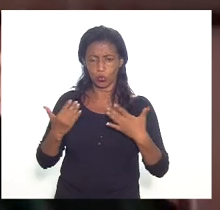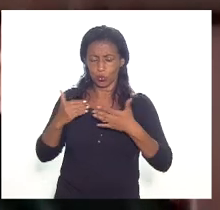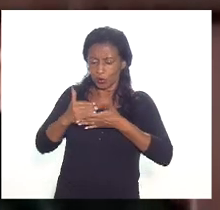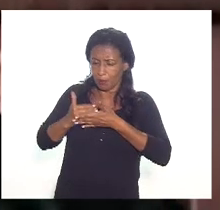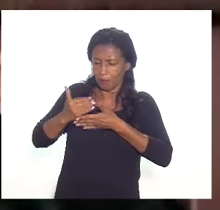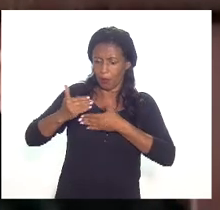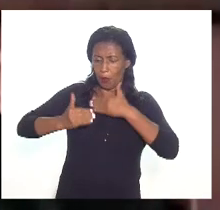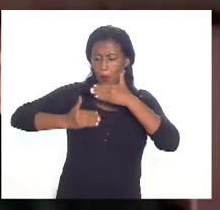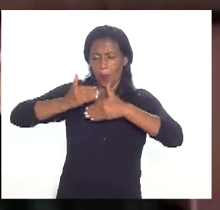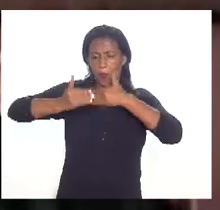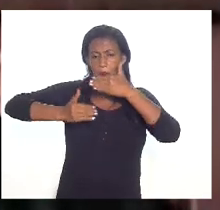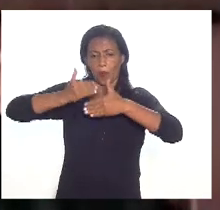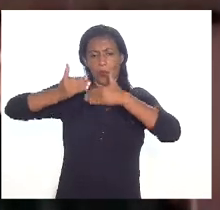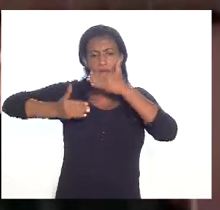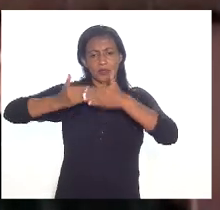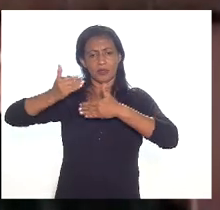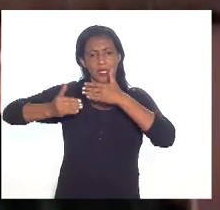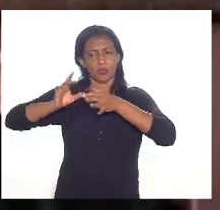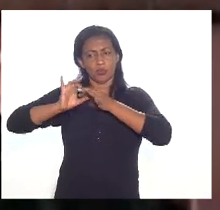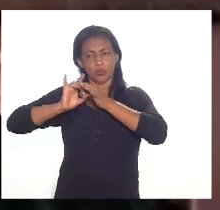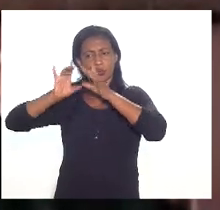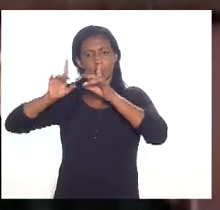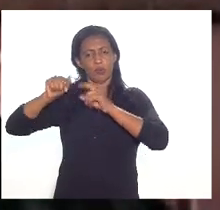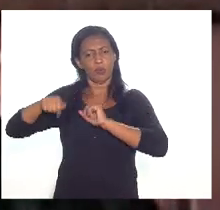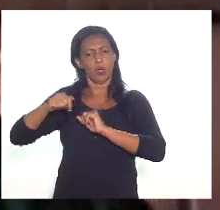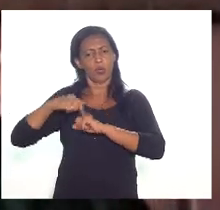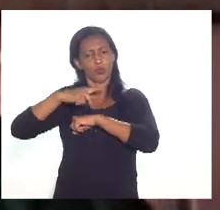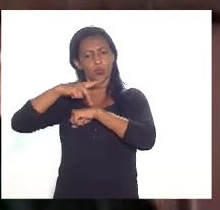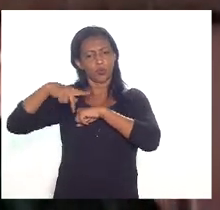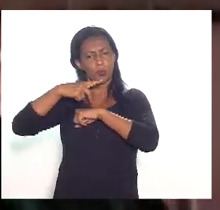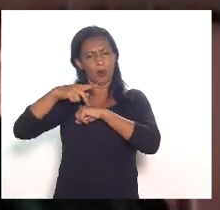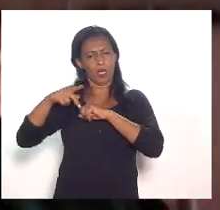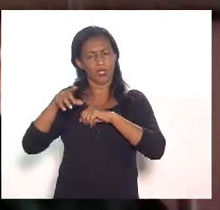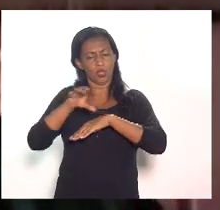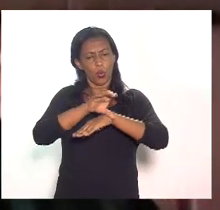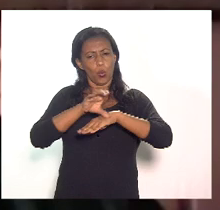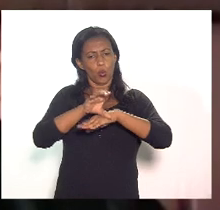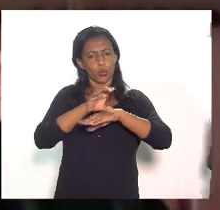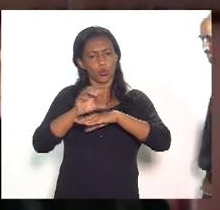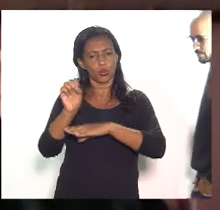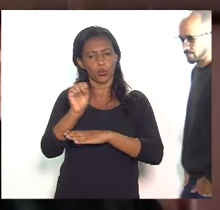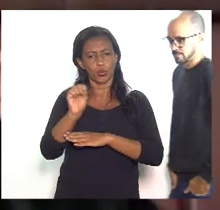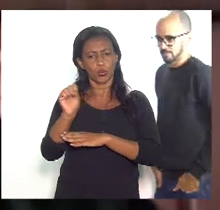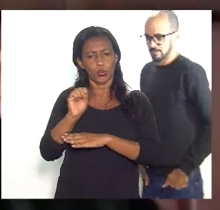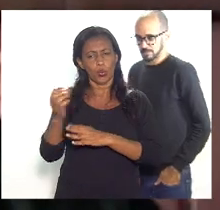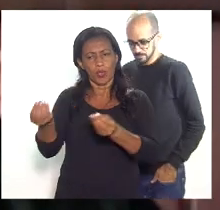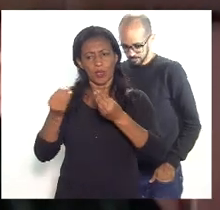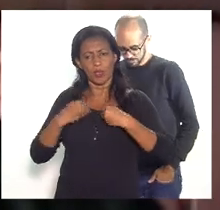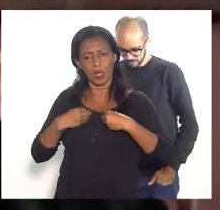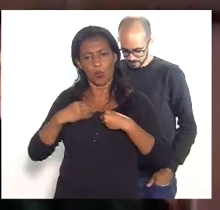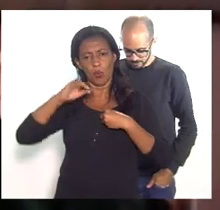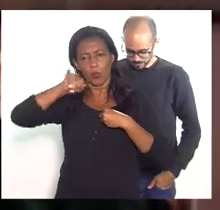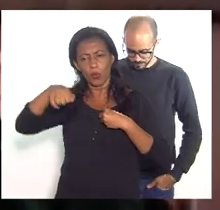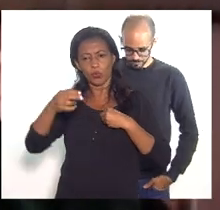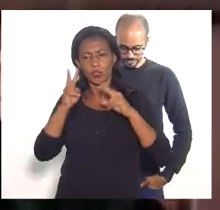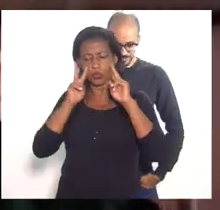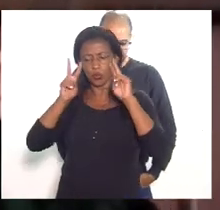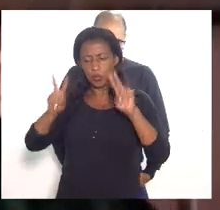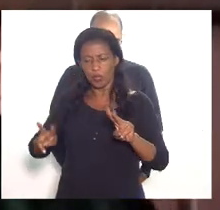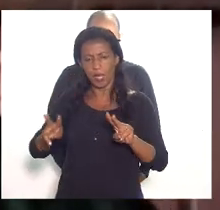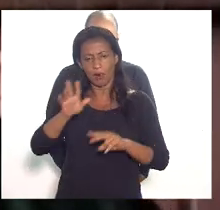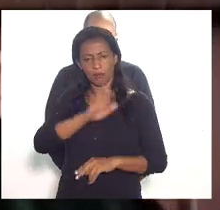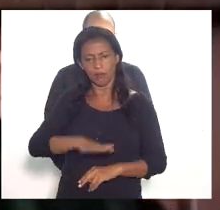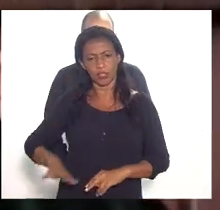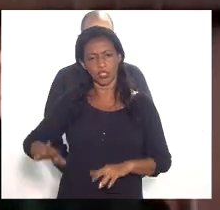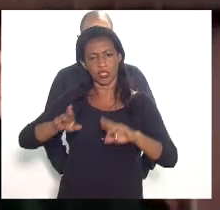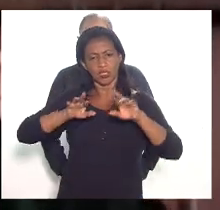do processo de redemocratização desse país. A Constituição de 88 deu para a gente a possibilidade de olhar para a infância